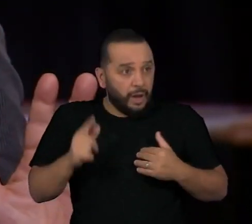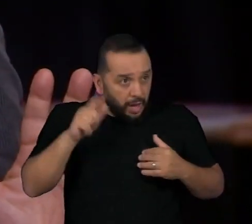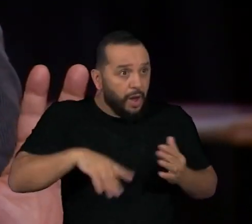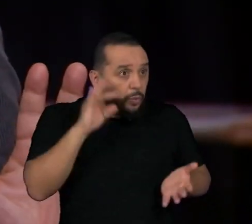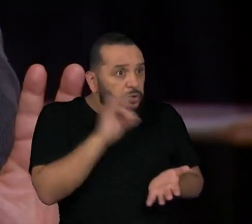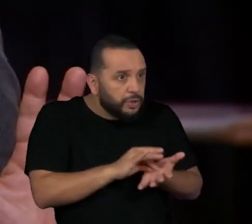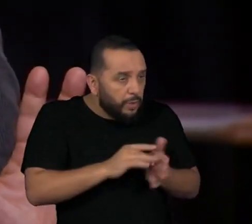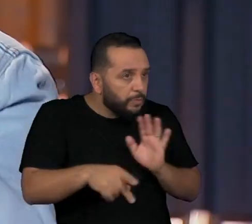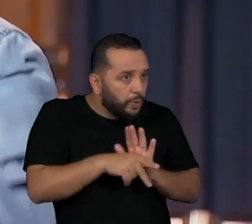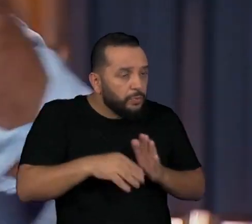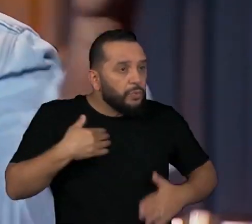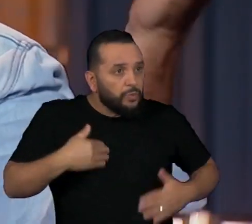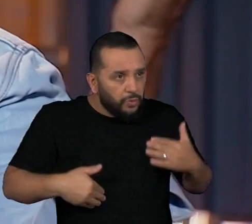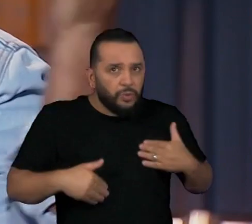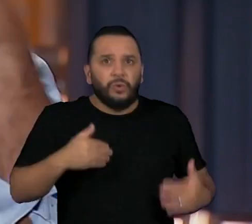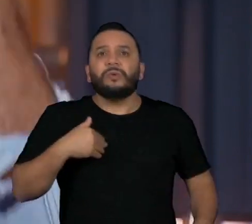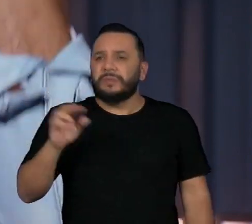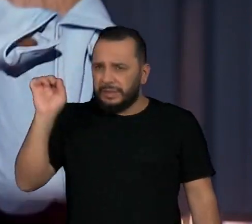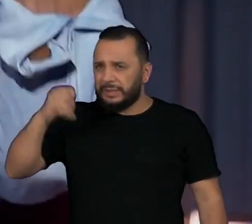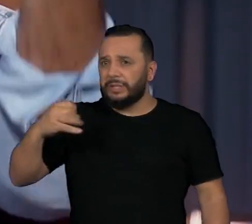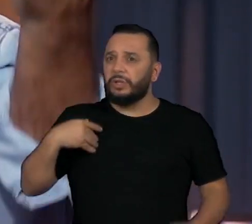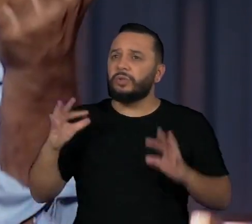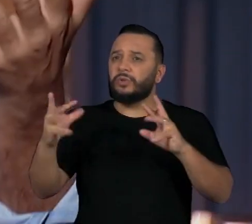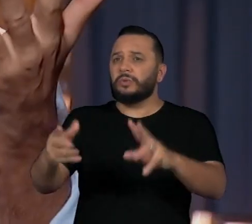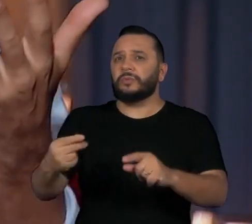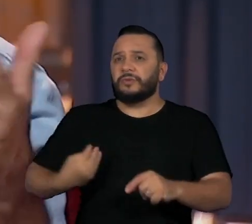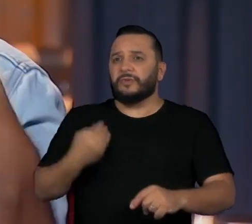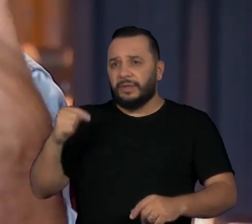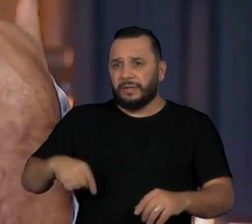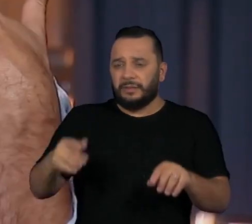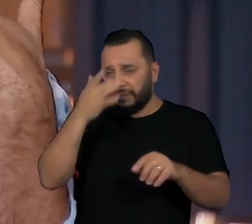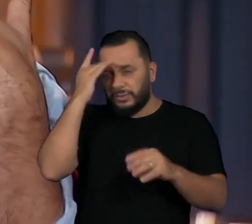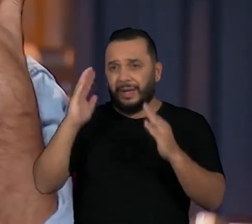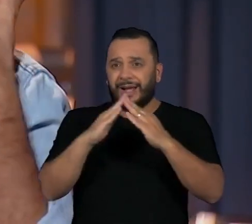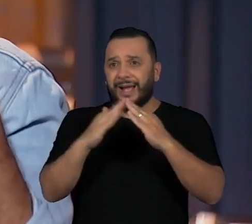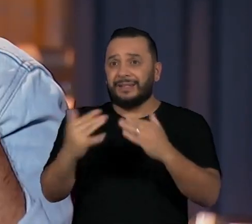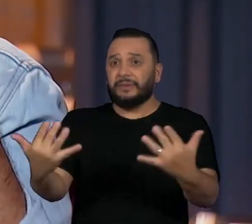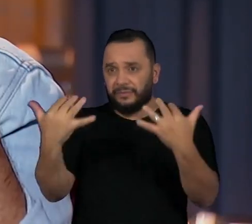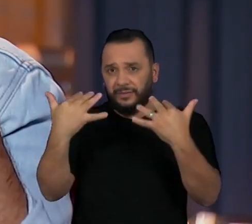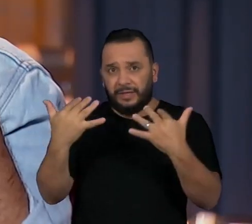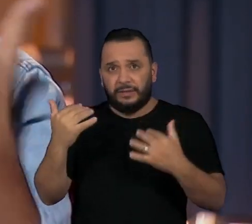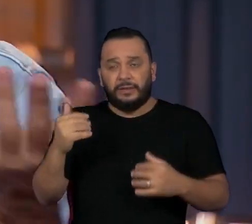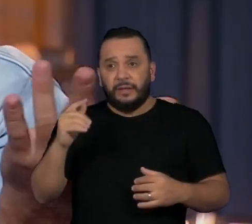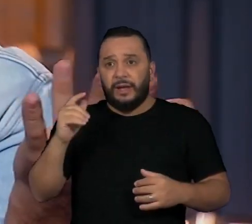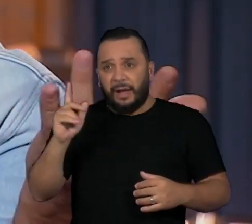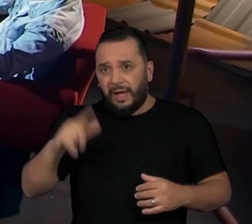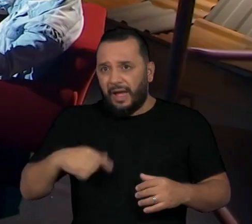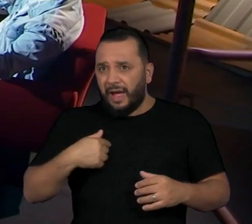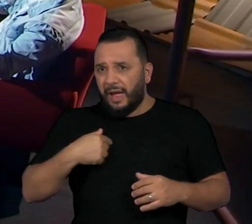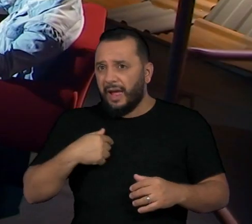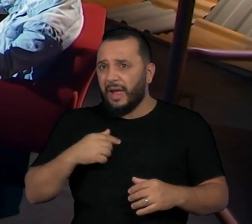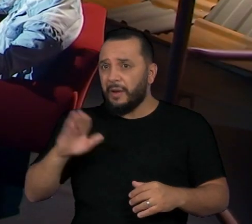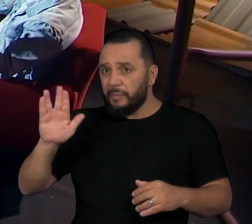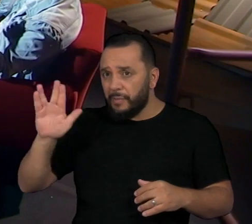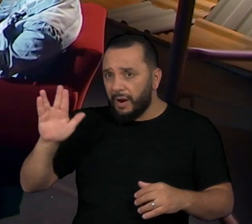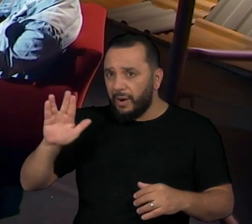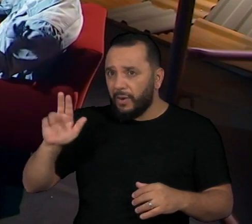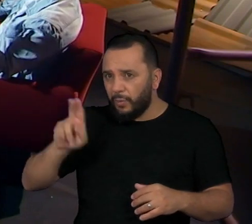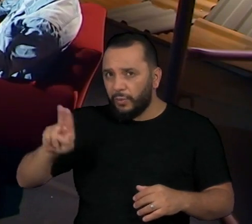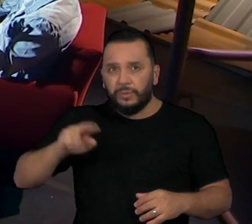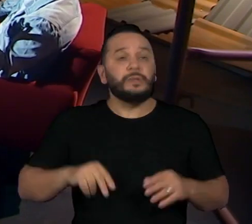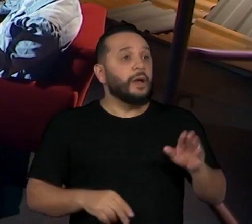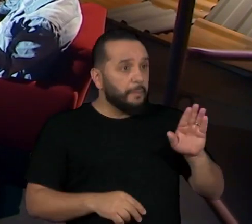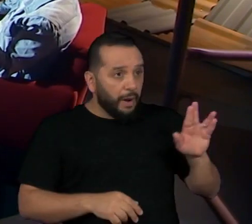fábrica. Todos nós, todo mundo que está aqui nesse estúdio, todo mundo que está em casa nos assistindo, tem... É maconheiro. É maconheiro inato. É